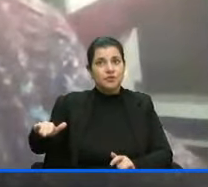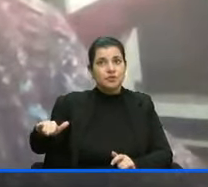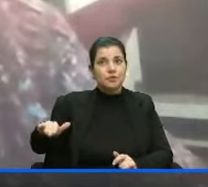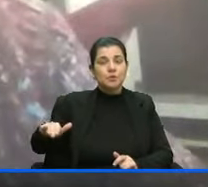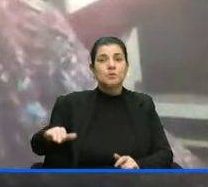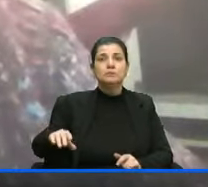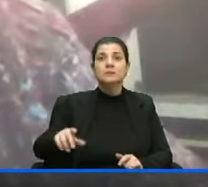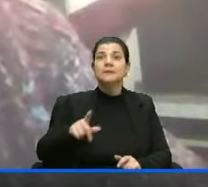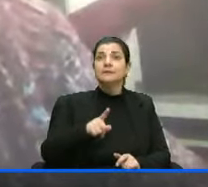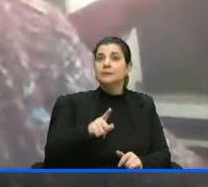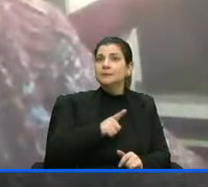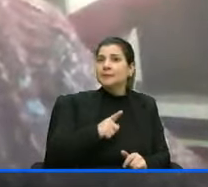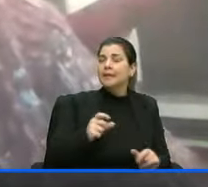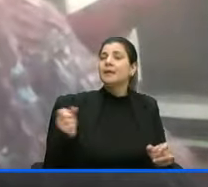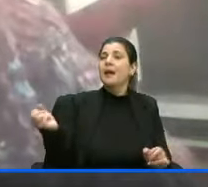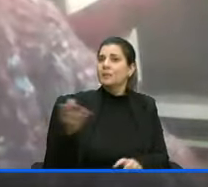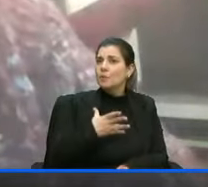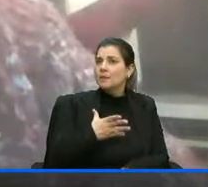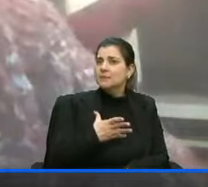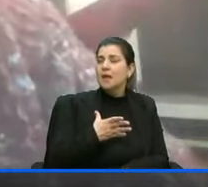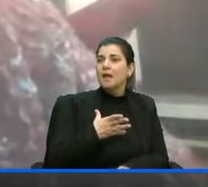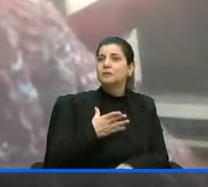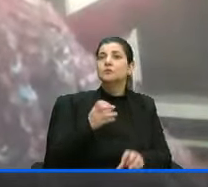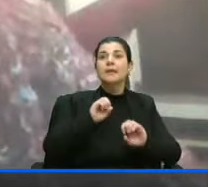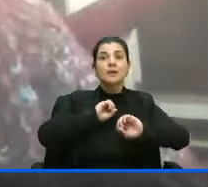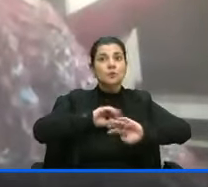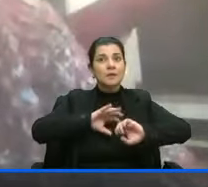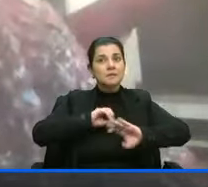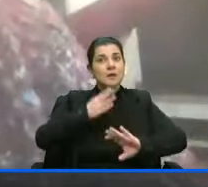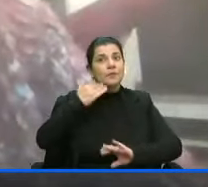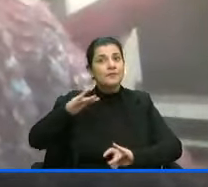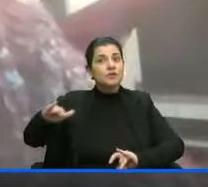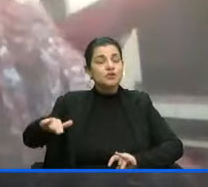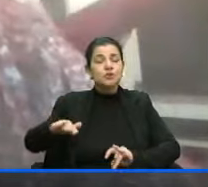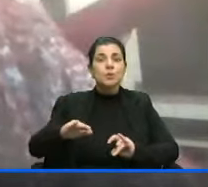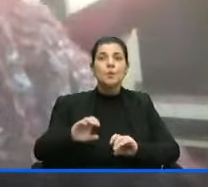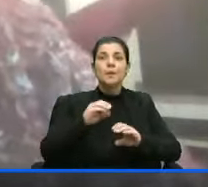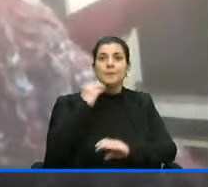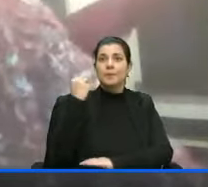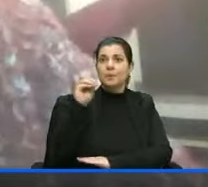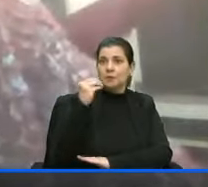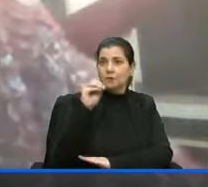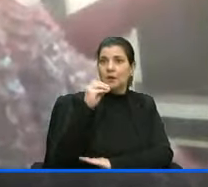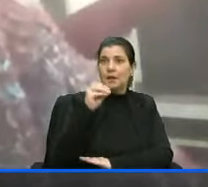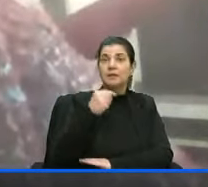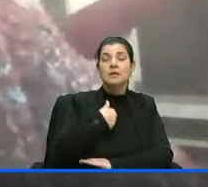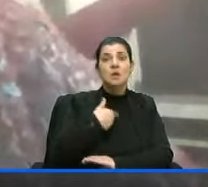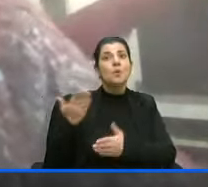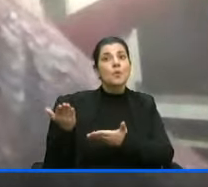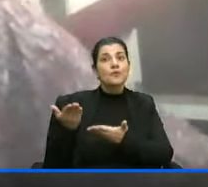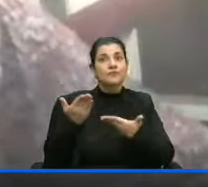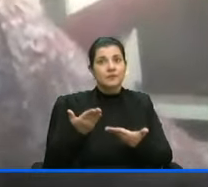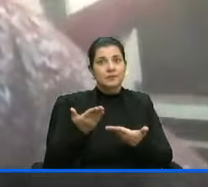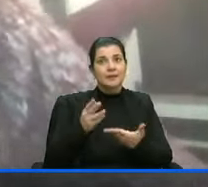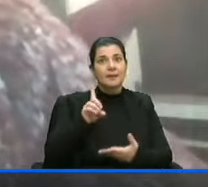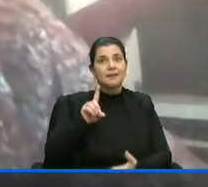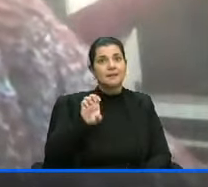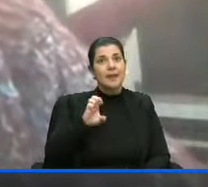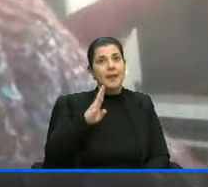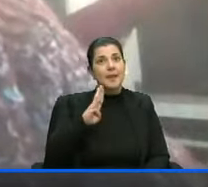educação infantil em Porto Alegre, e nós esperamos, eu convidei a Débora especial para nos